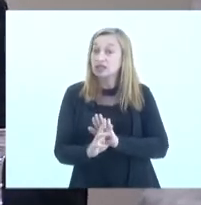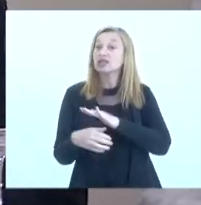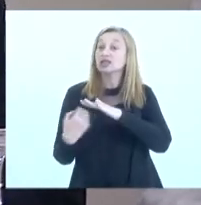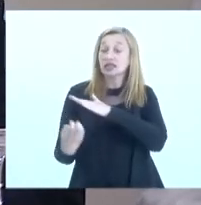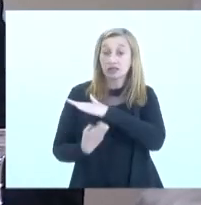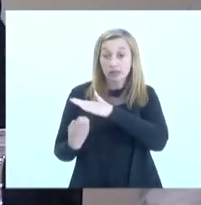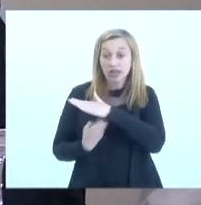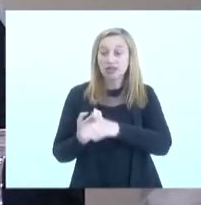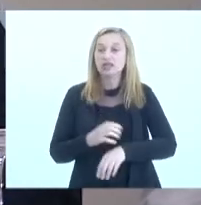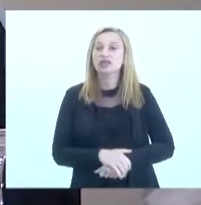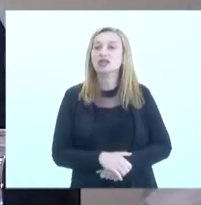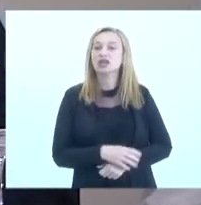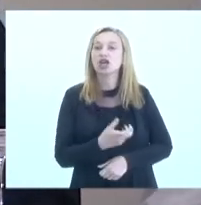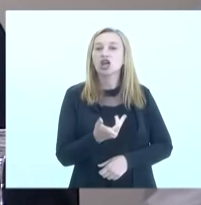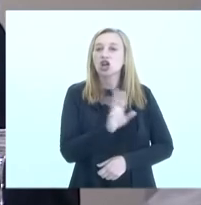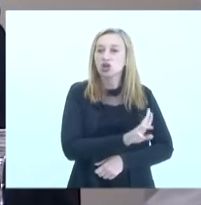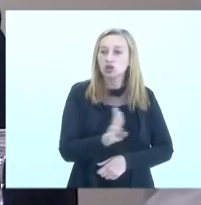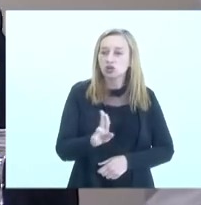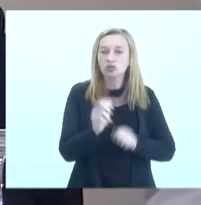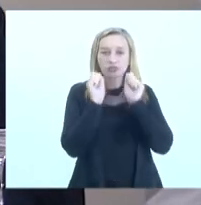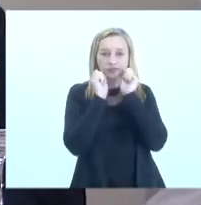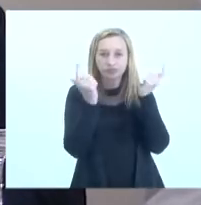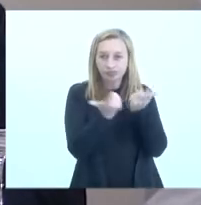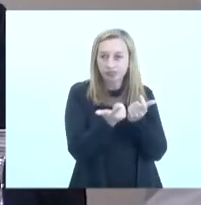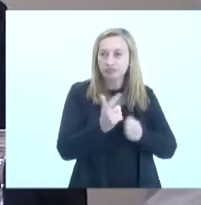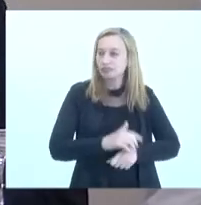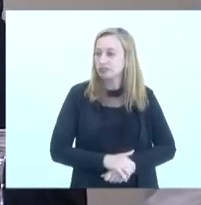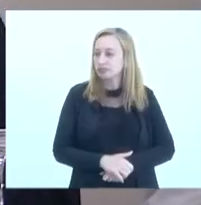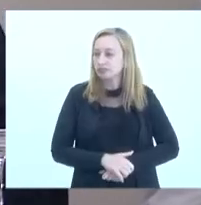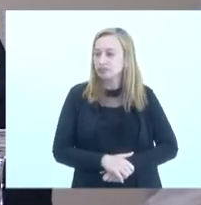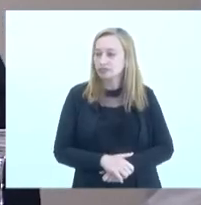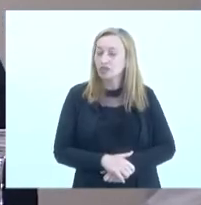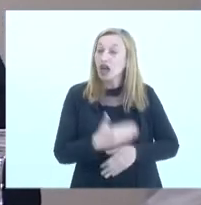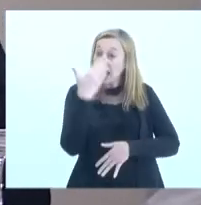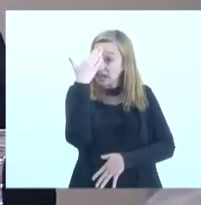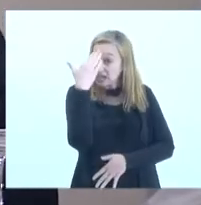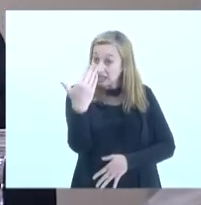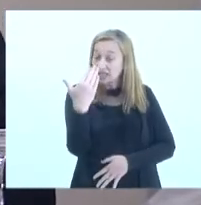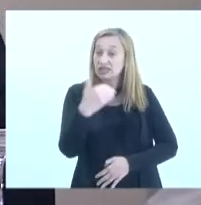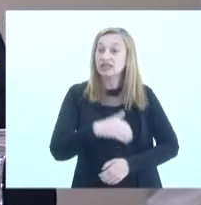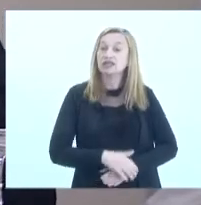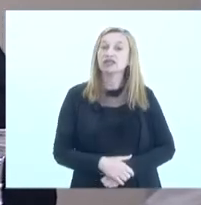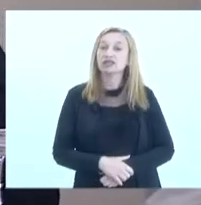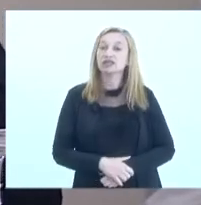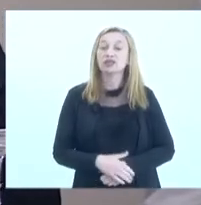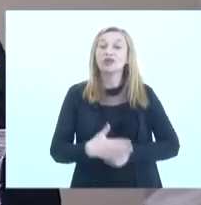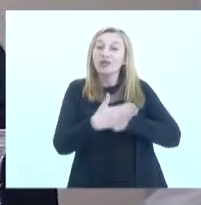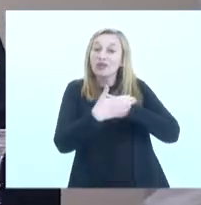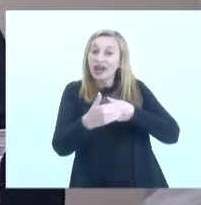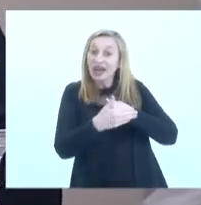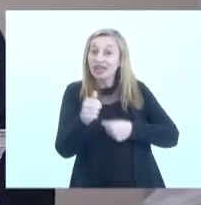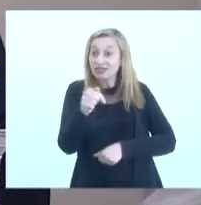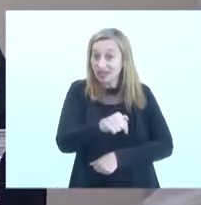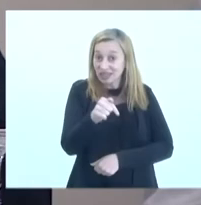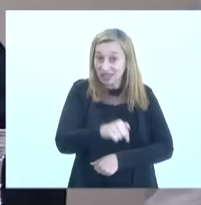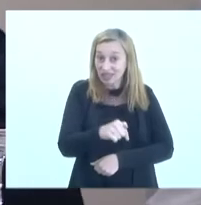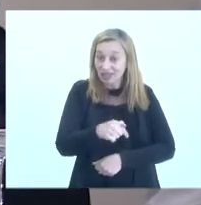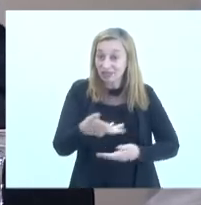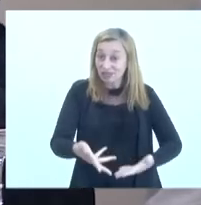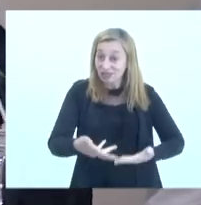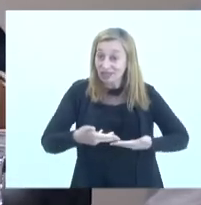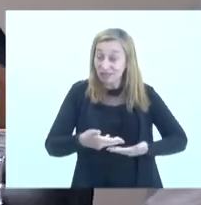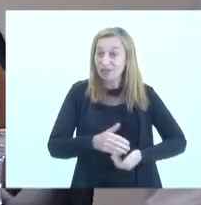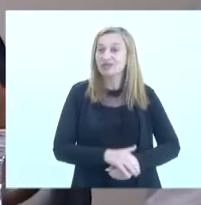entidades. Quero, em nome da Assembleia Legislativa, agradecer o carinho aqui com que fomos